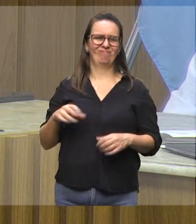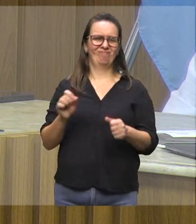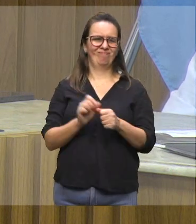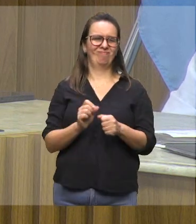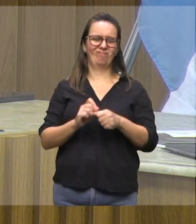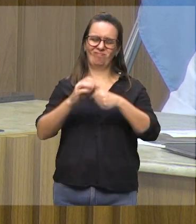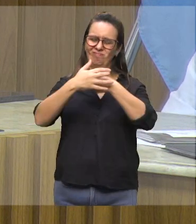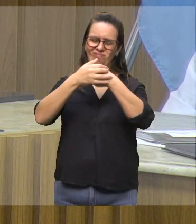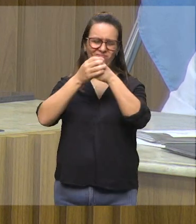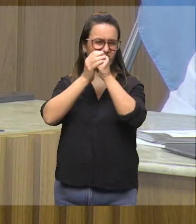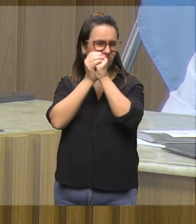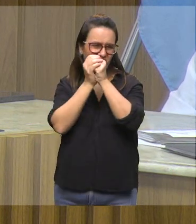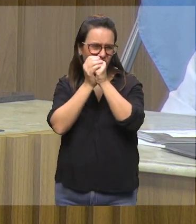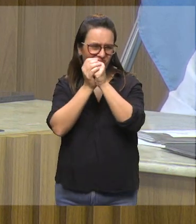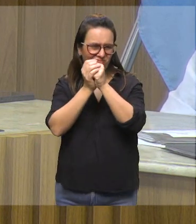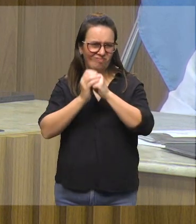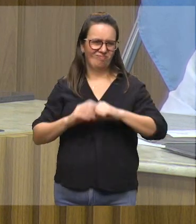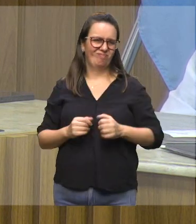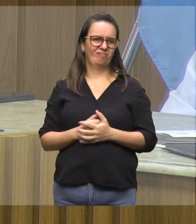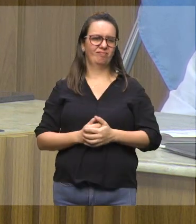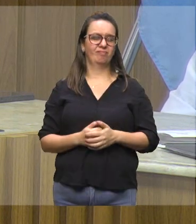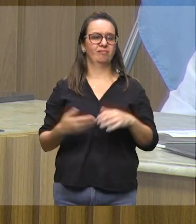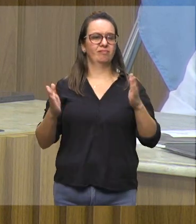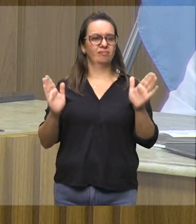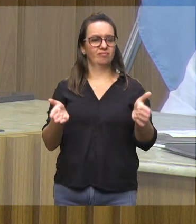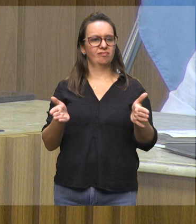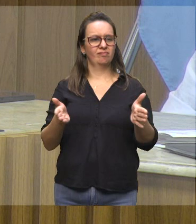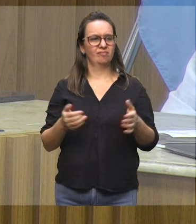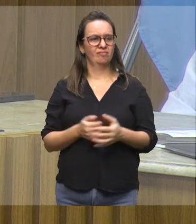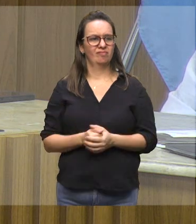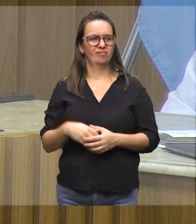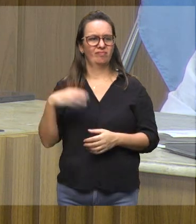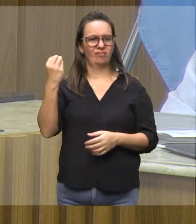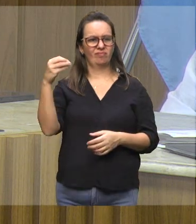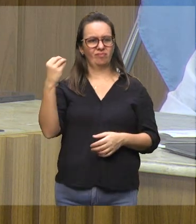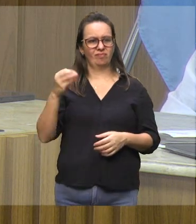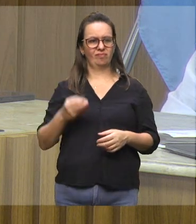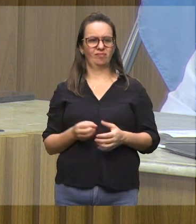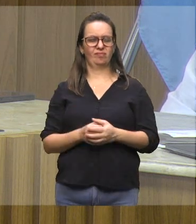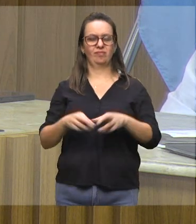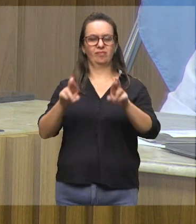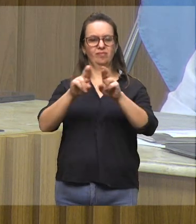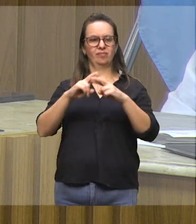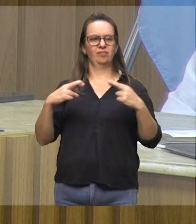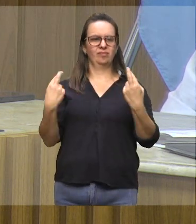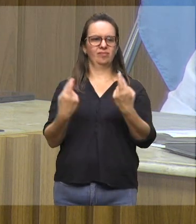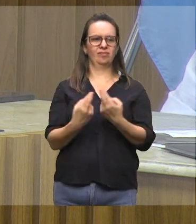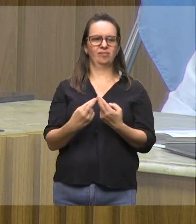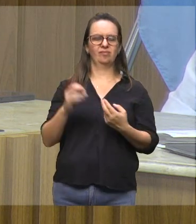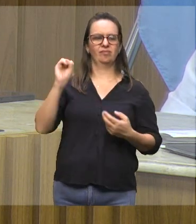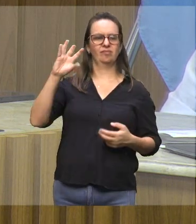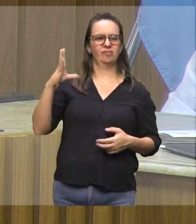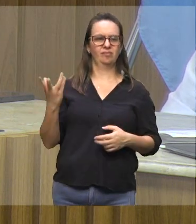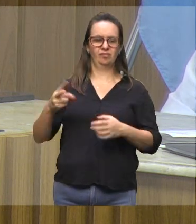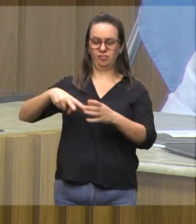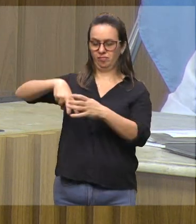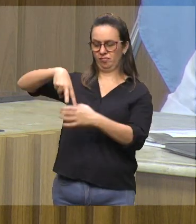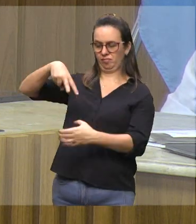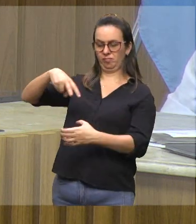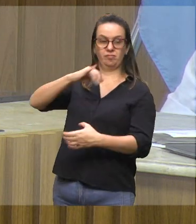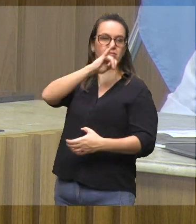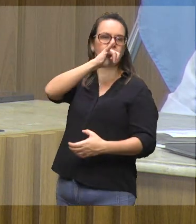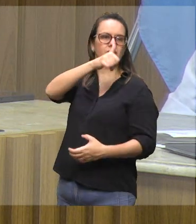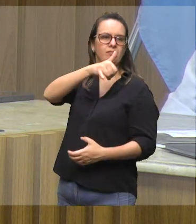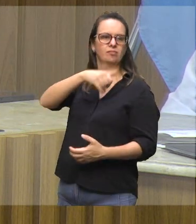na obscuridade. No momento atual, enquanto essa sessão acontece, enquanto eu falo aqui nessa tribuna, a FEMA